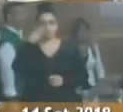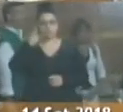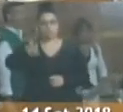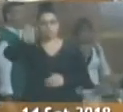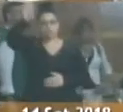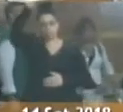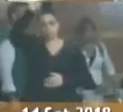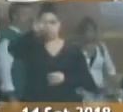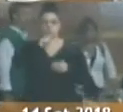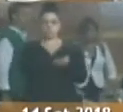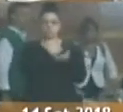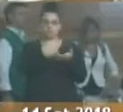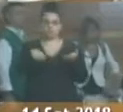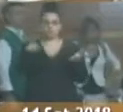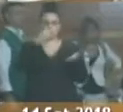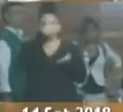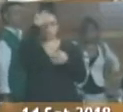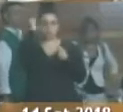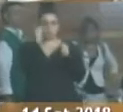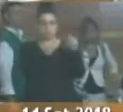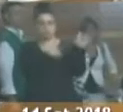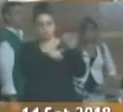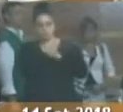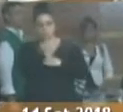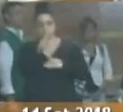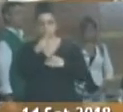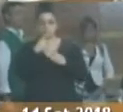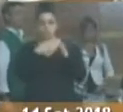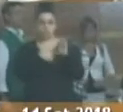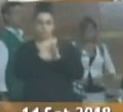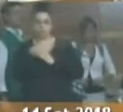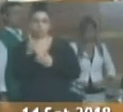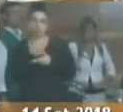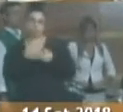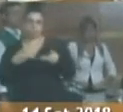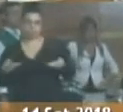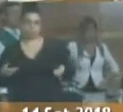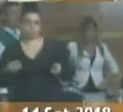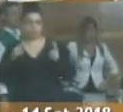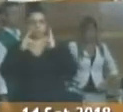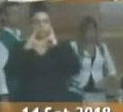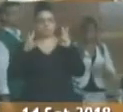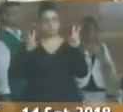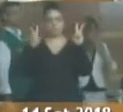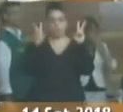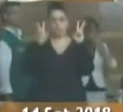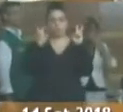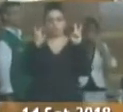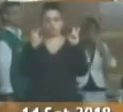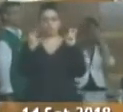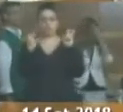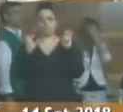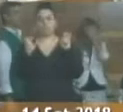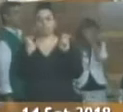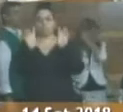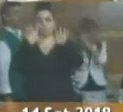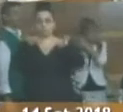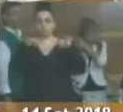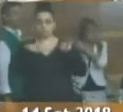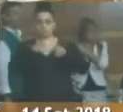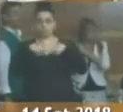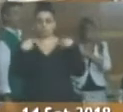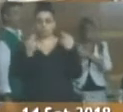para... o público, para que a gente possa dar uma dinâmica aqui e focar no tema da audiência pública. Está ali o